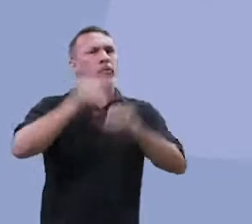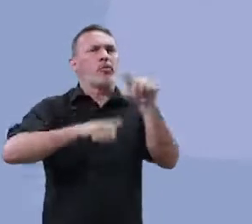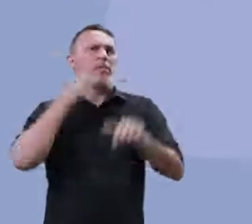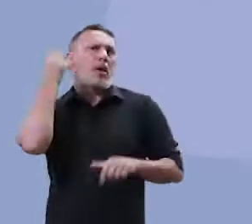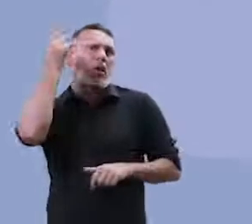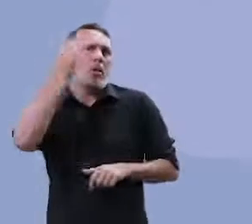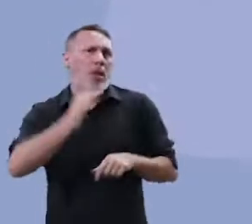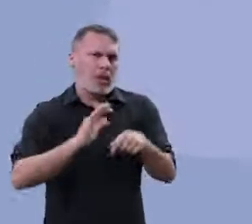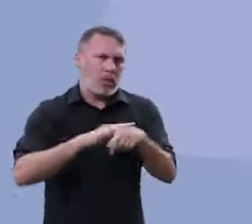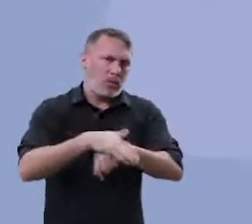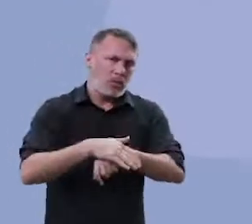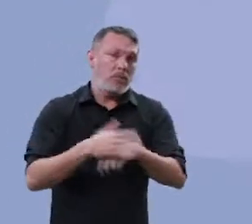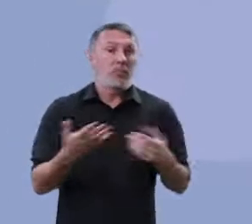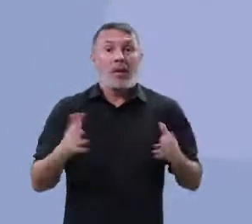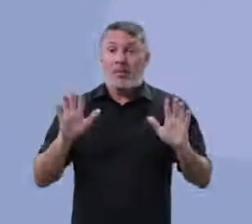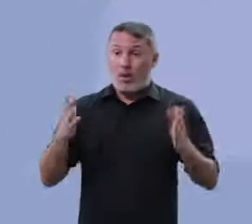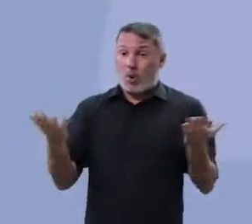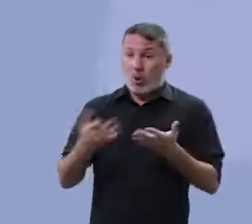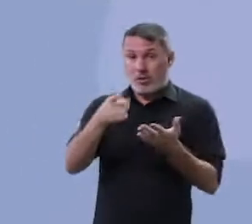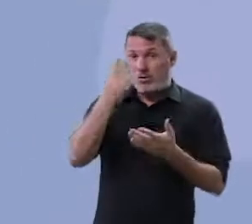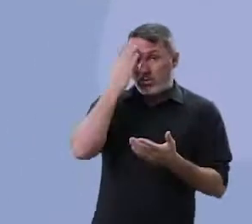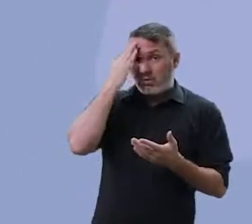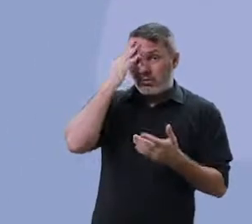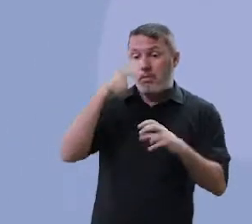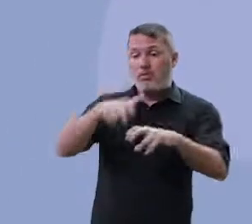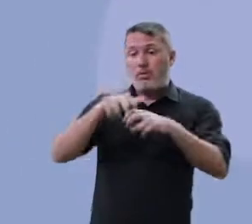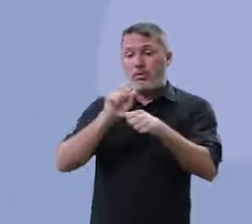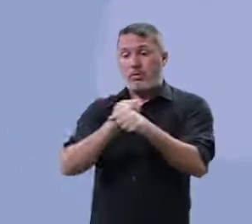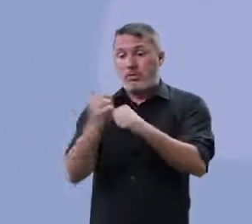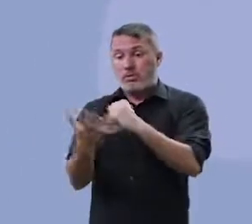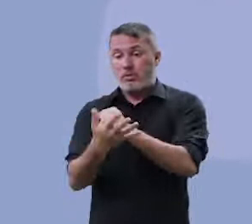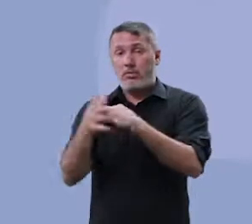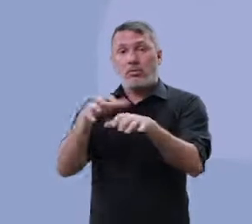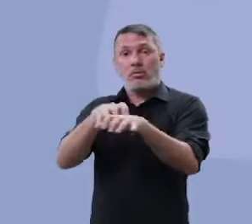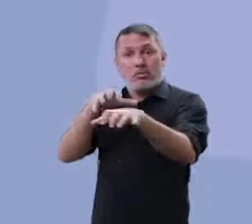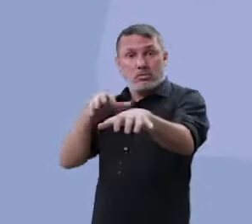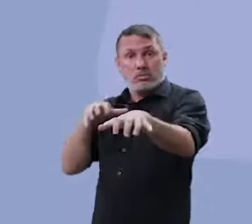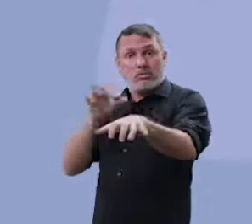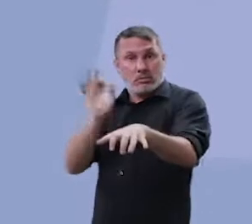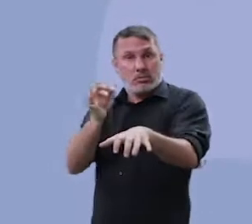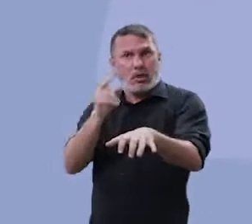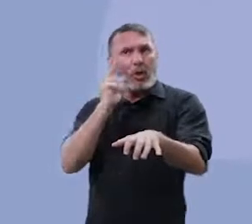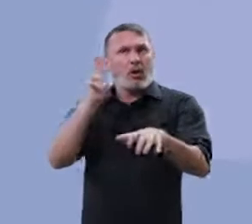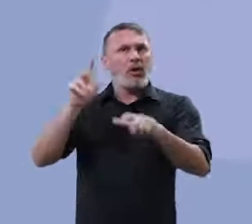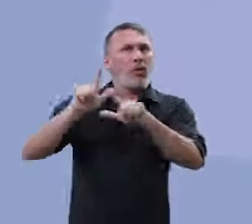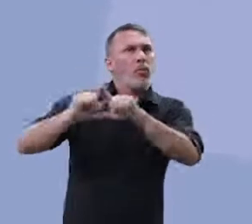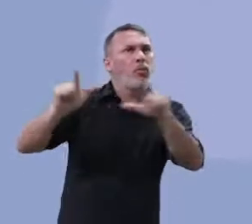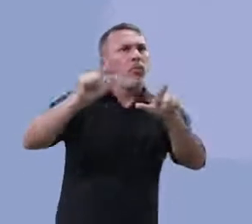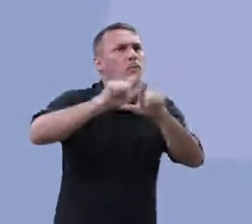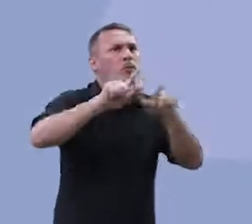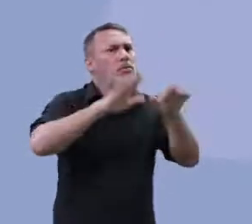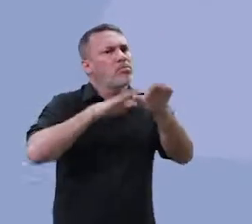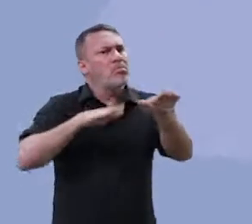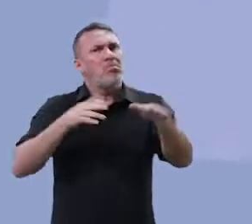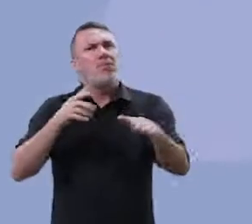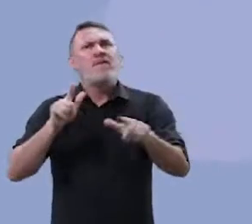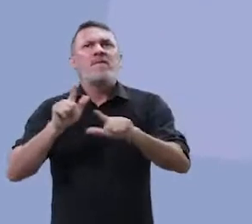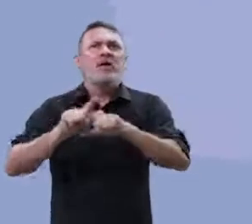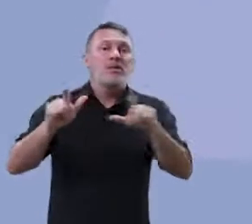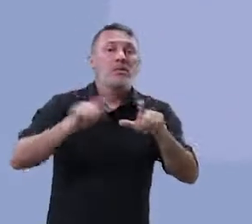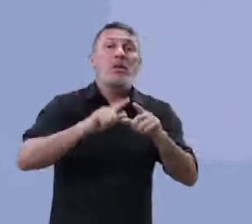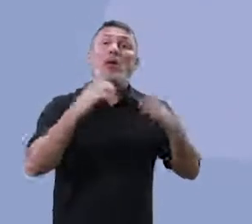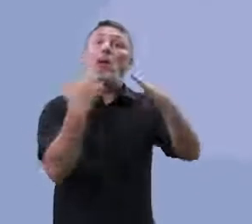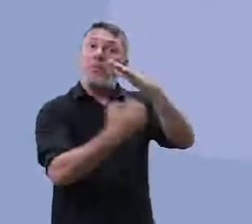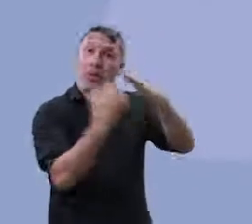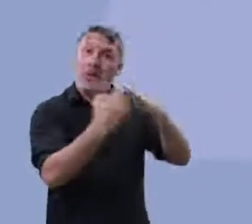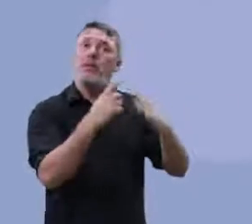noite. Nós hoje, por conta da pandemia, estamos trabalhando nos nossos lares. Olha que bacana, olha como que o trânsito está mudando. E algumas empresas estão se